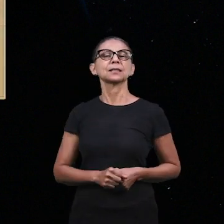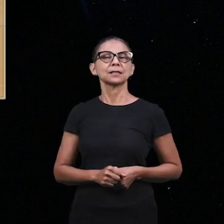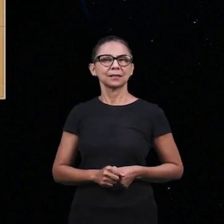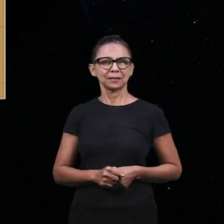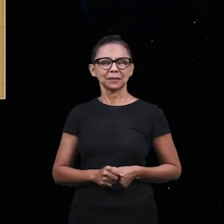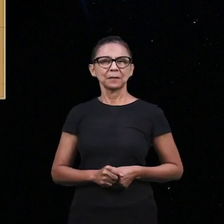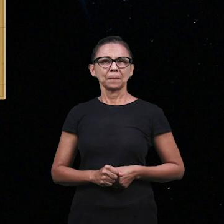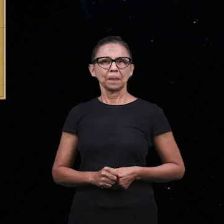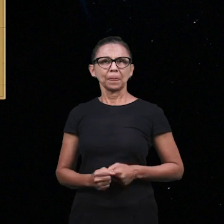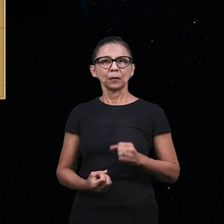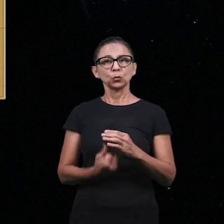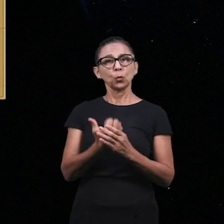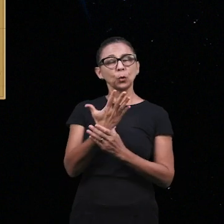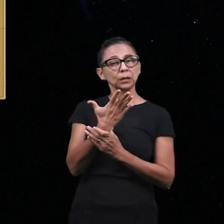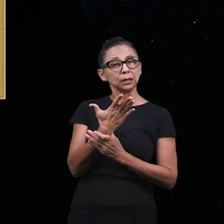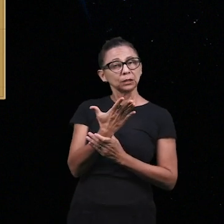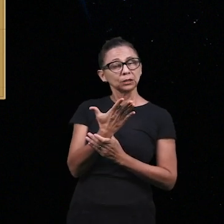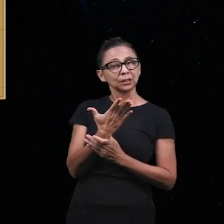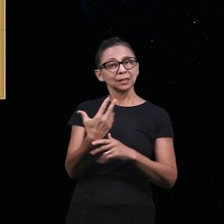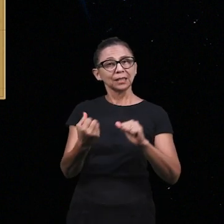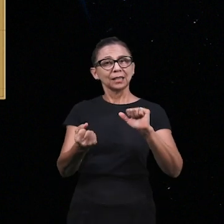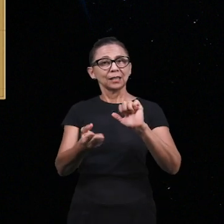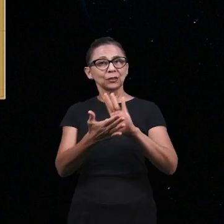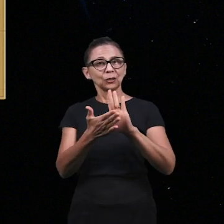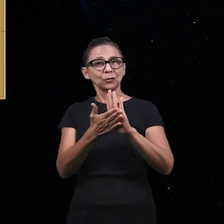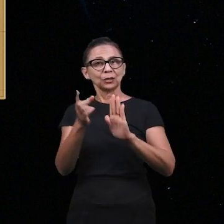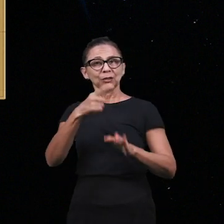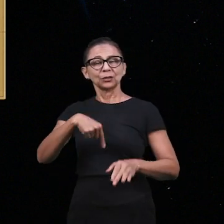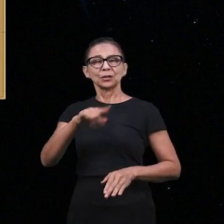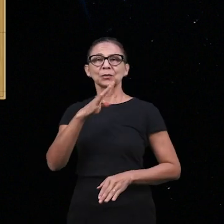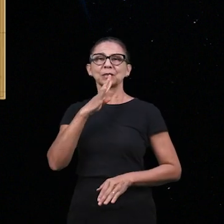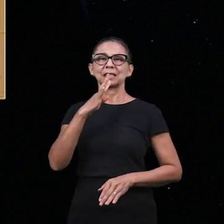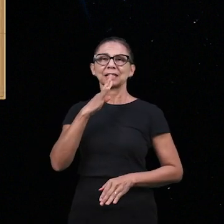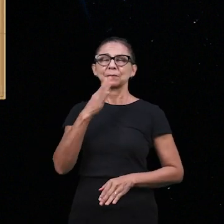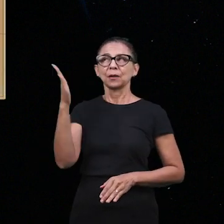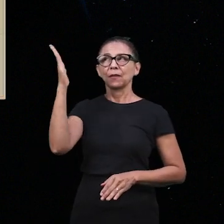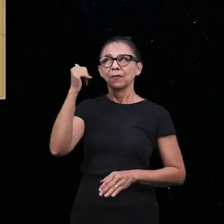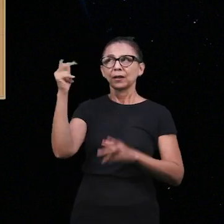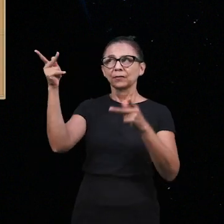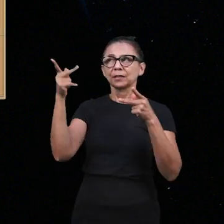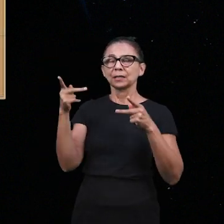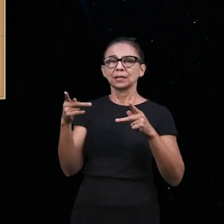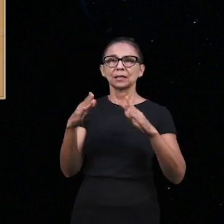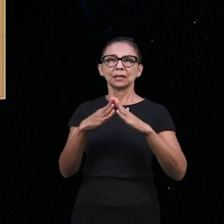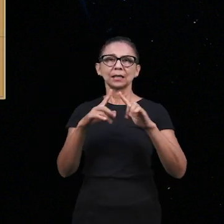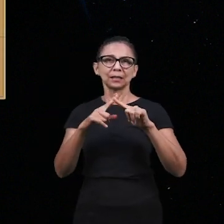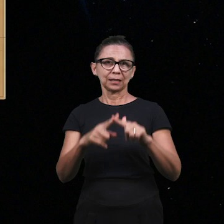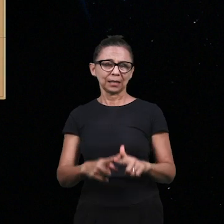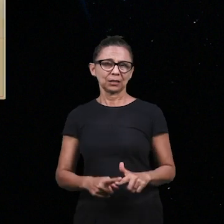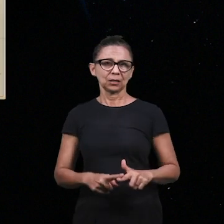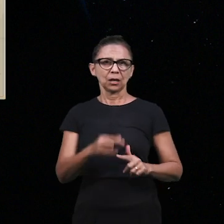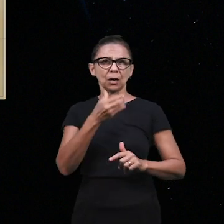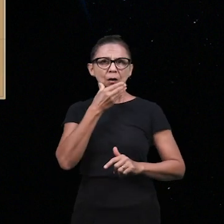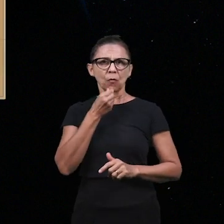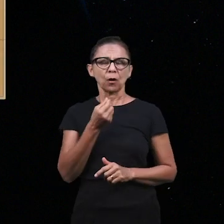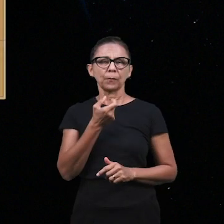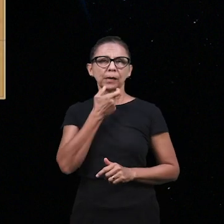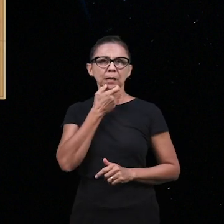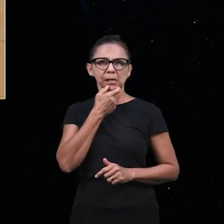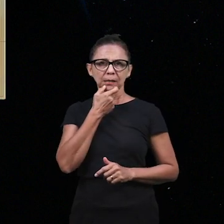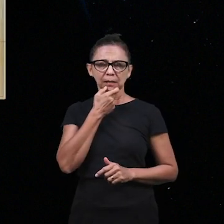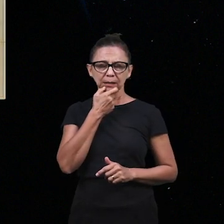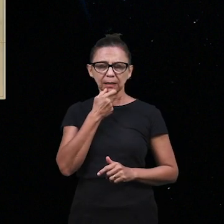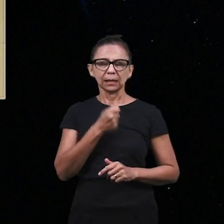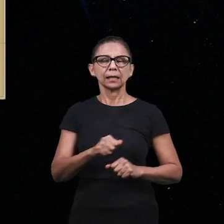hoje. Vem, visita a tua igreja. O autor da letra é Henry Maxwell Wright, um pregador do